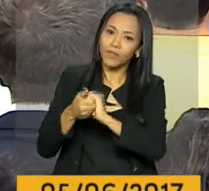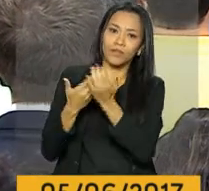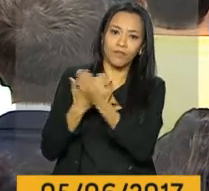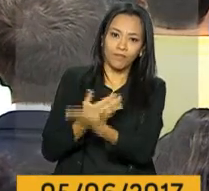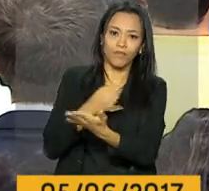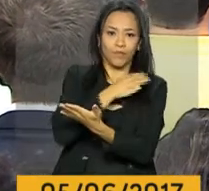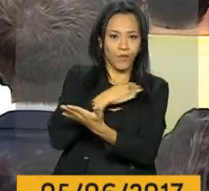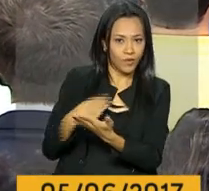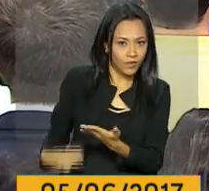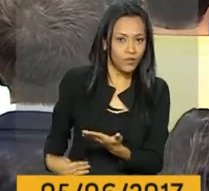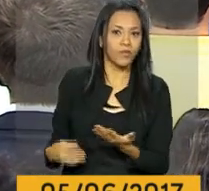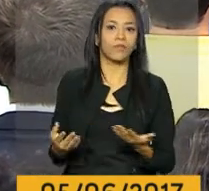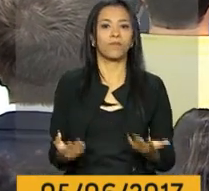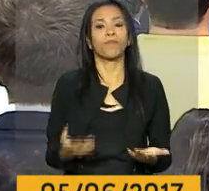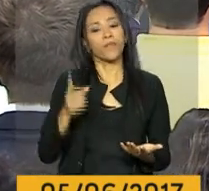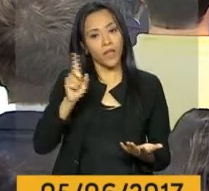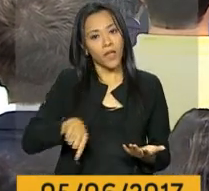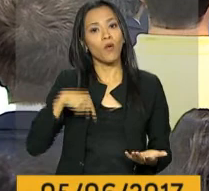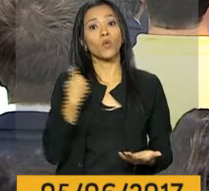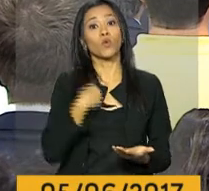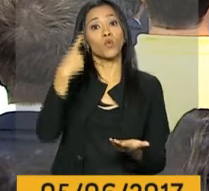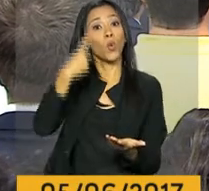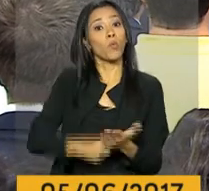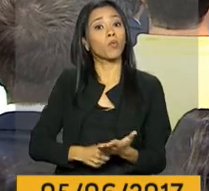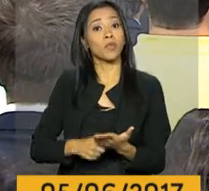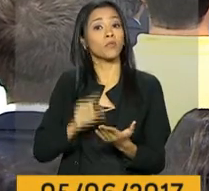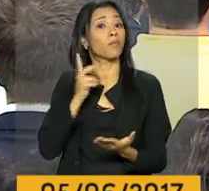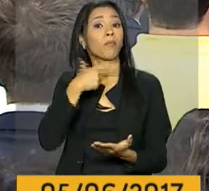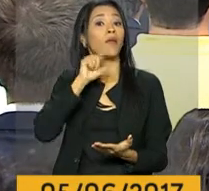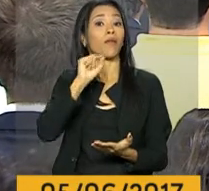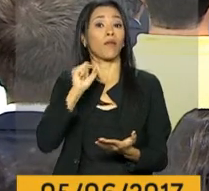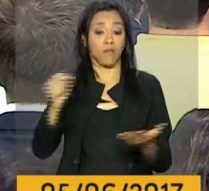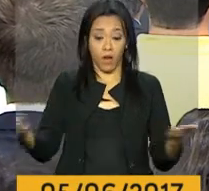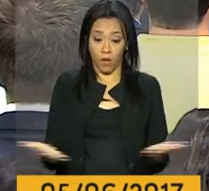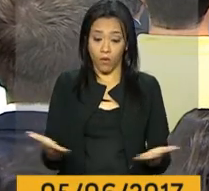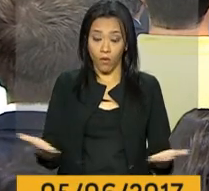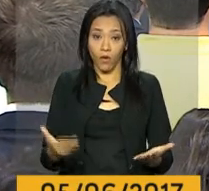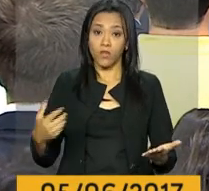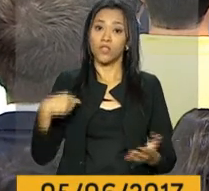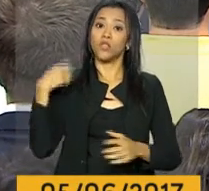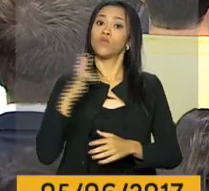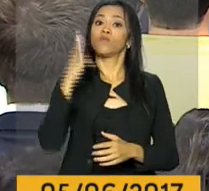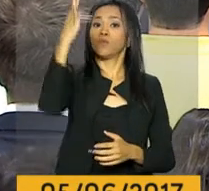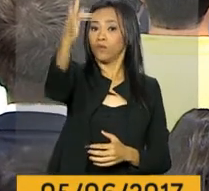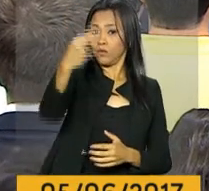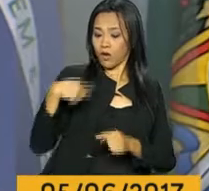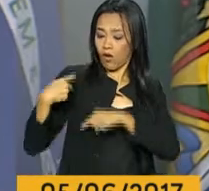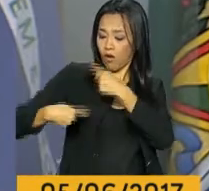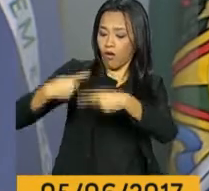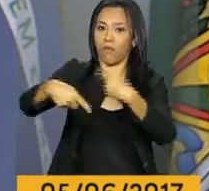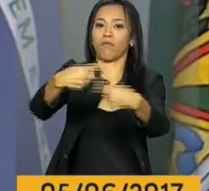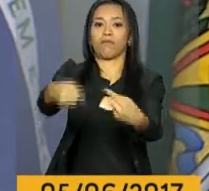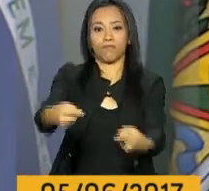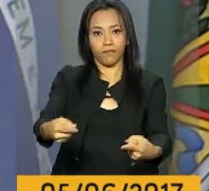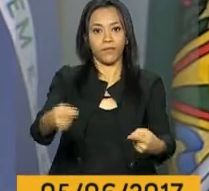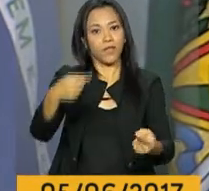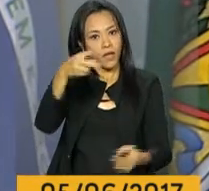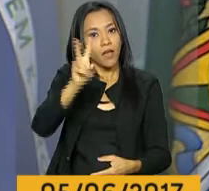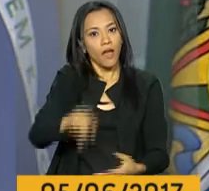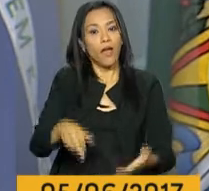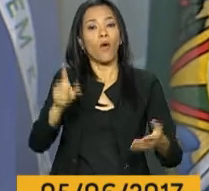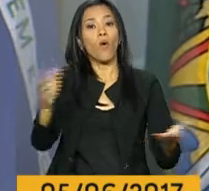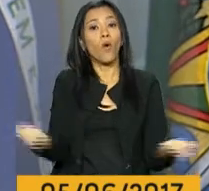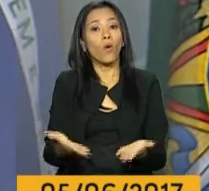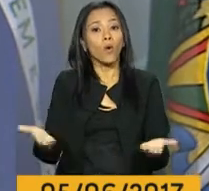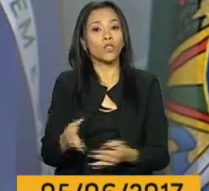dever perante as gerações presentes e futuras preservar o meio ambiente significa conservá-lo hoje